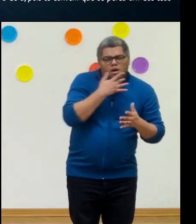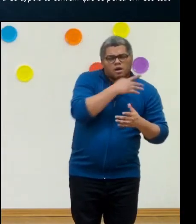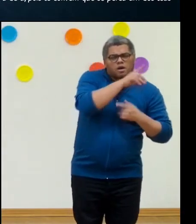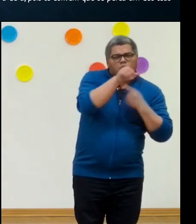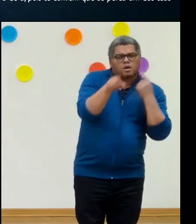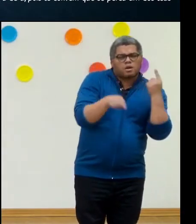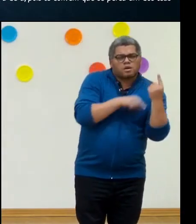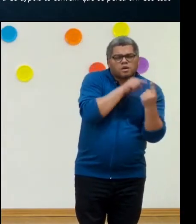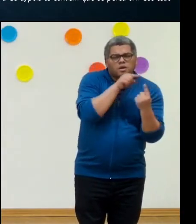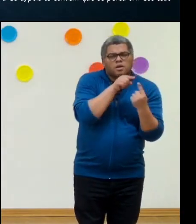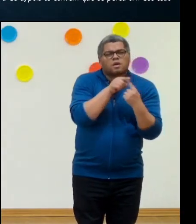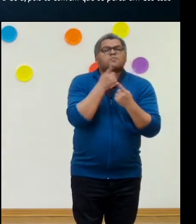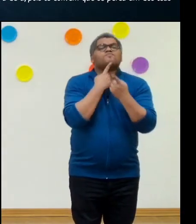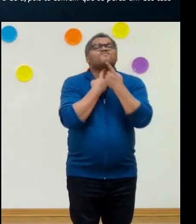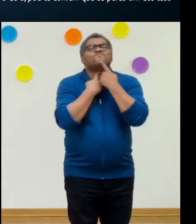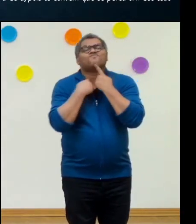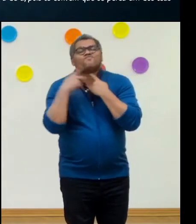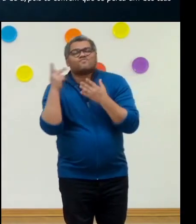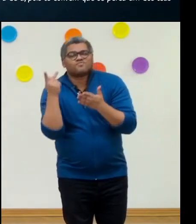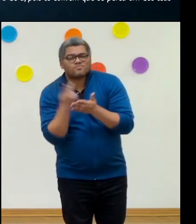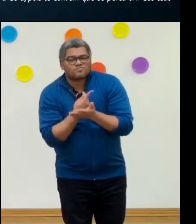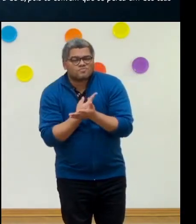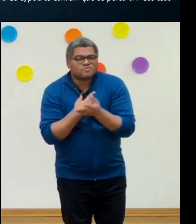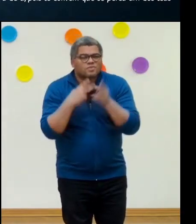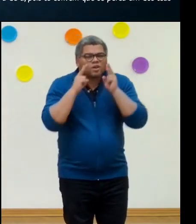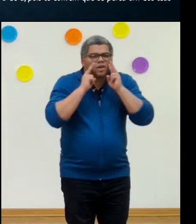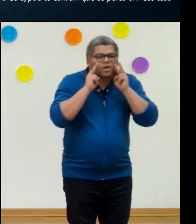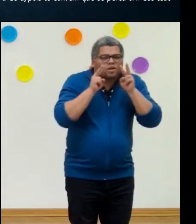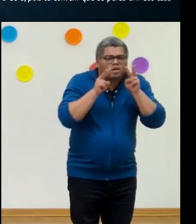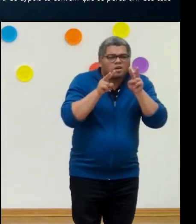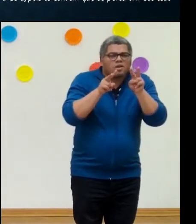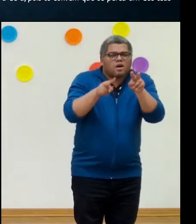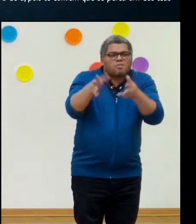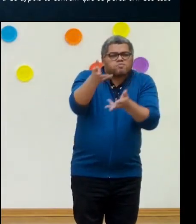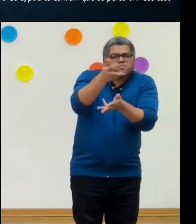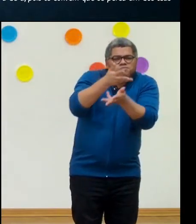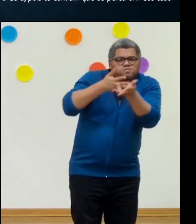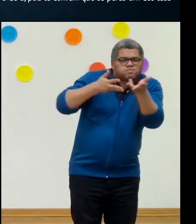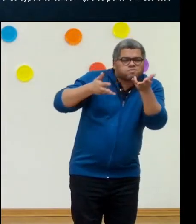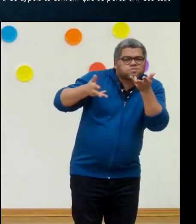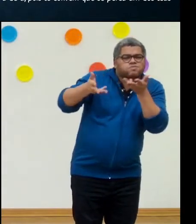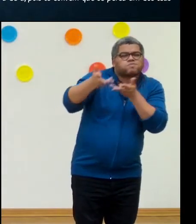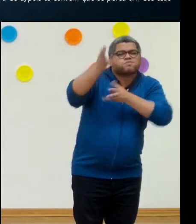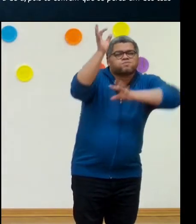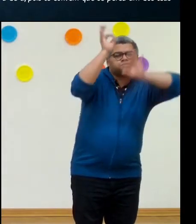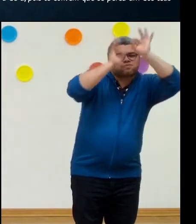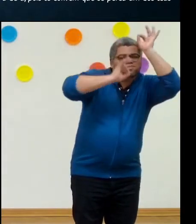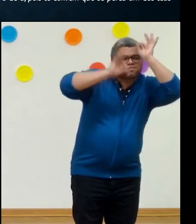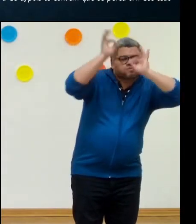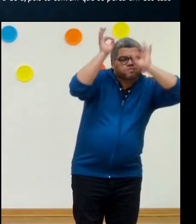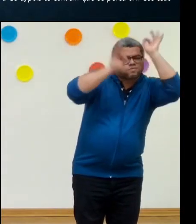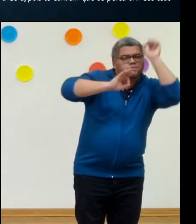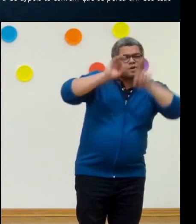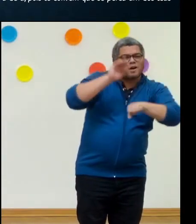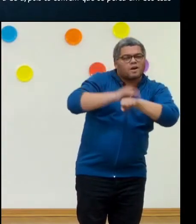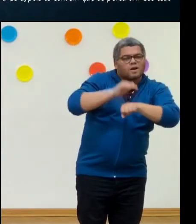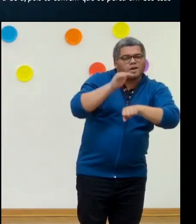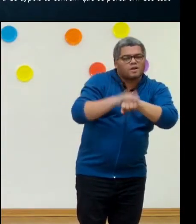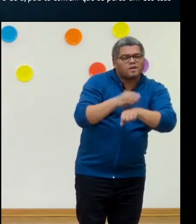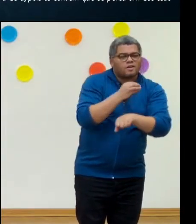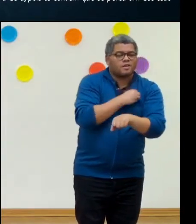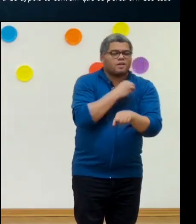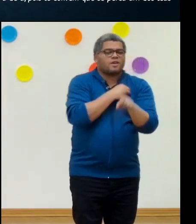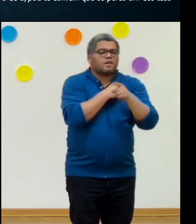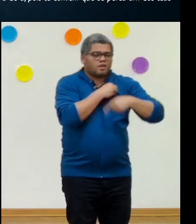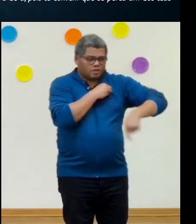desejo impuro. É o olhar que envolve e te faz pecar. Você sabe do que eu estou